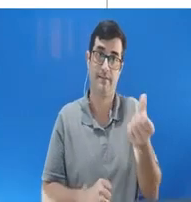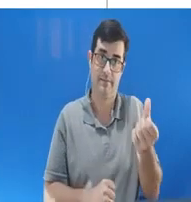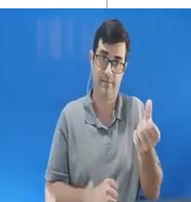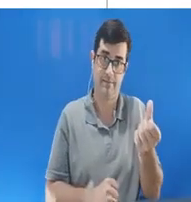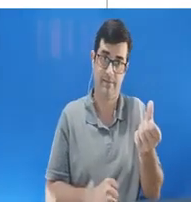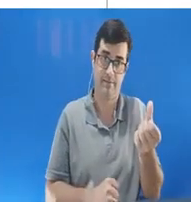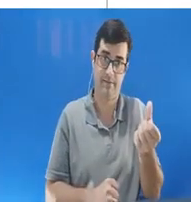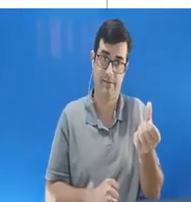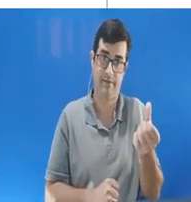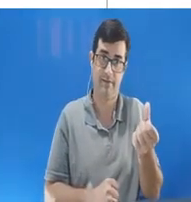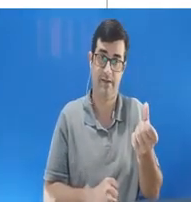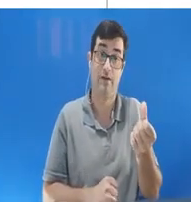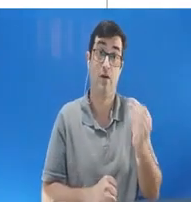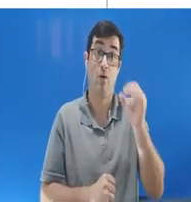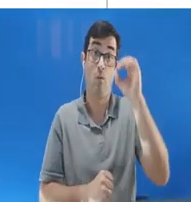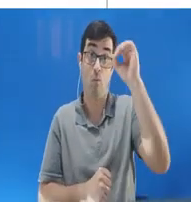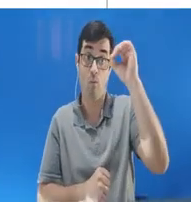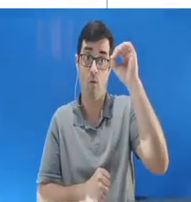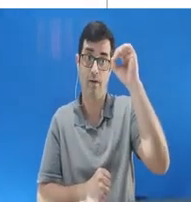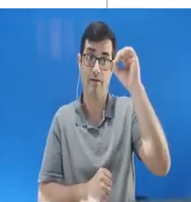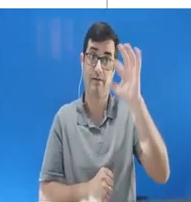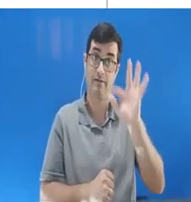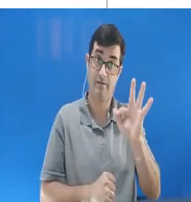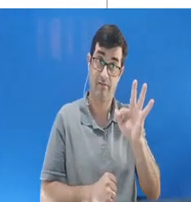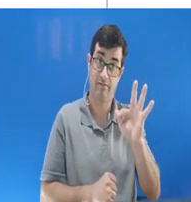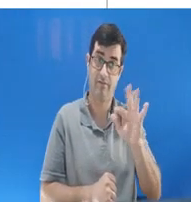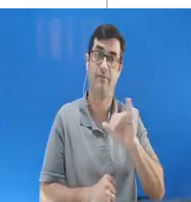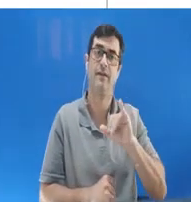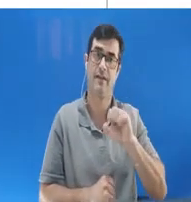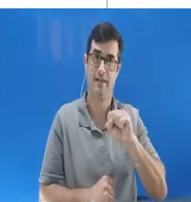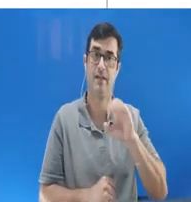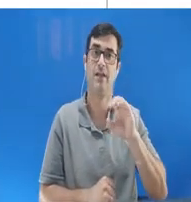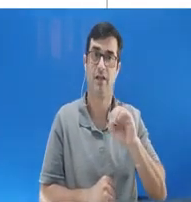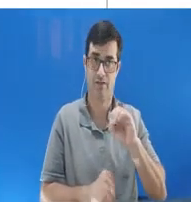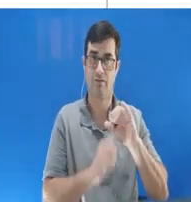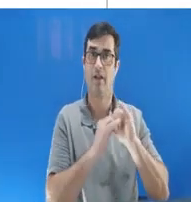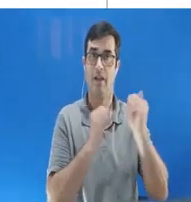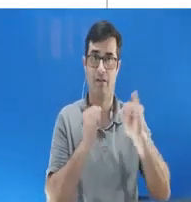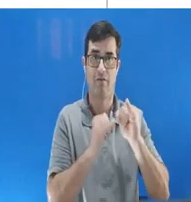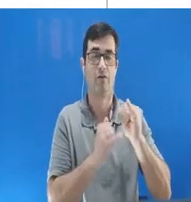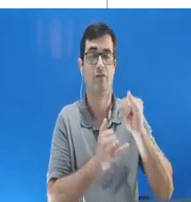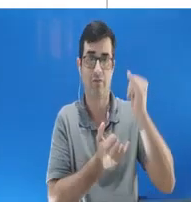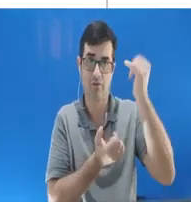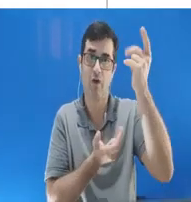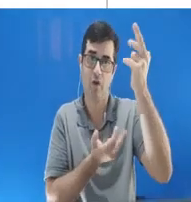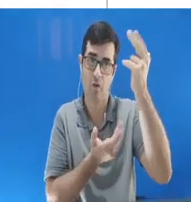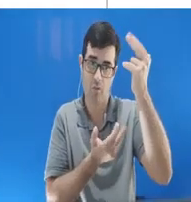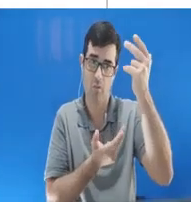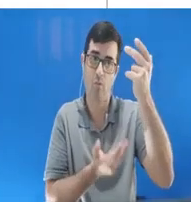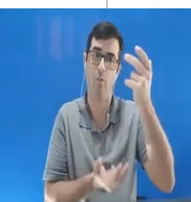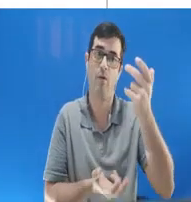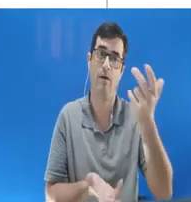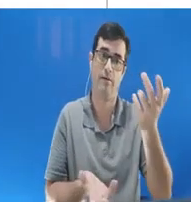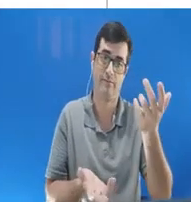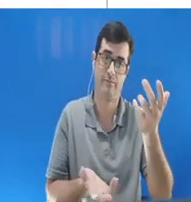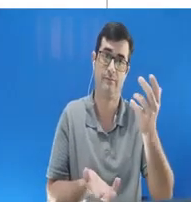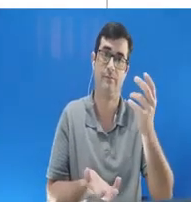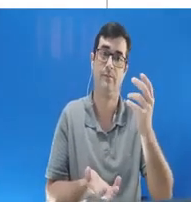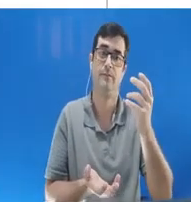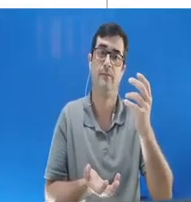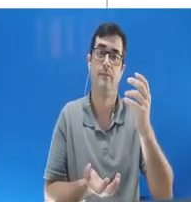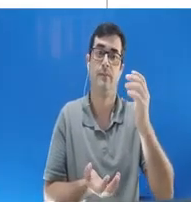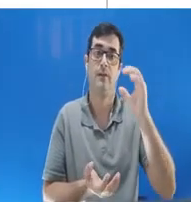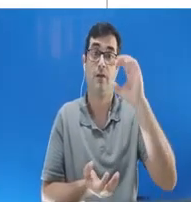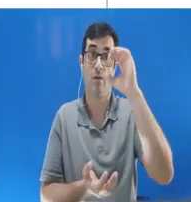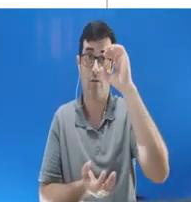2p. Ele e o oxigênio são isoeletrônicos, né? Porque apresentam o